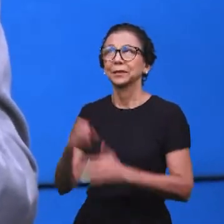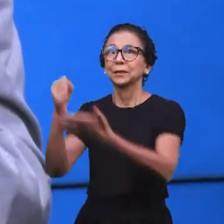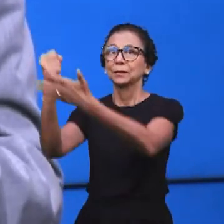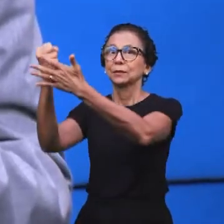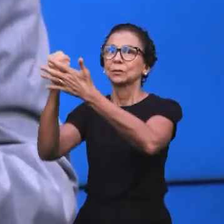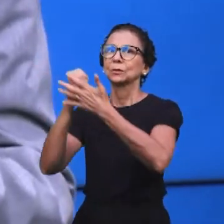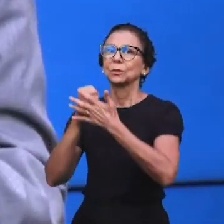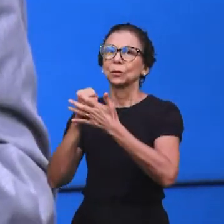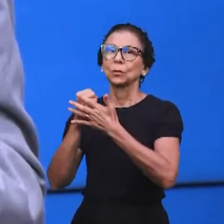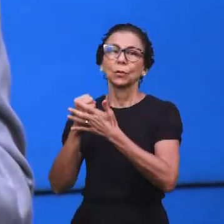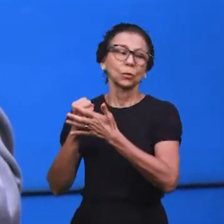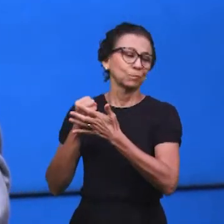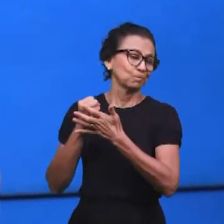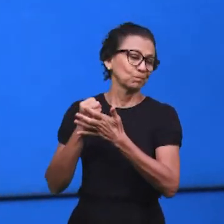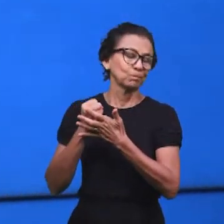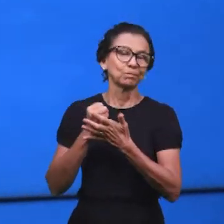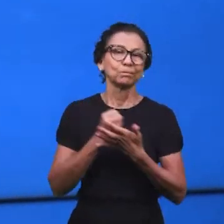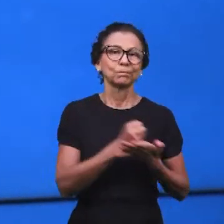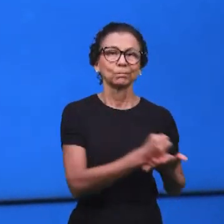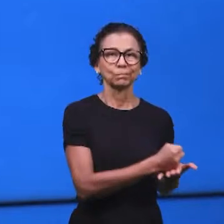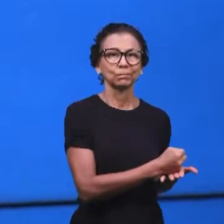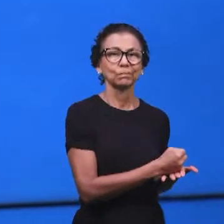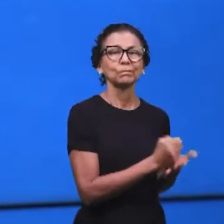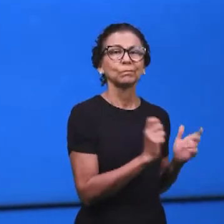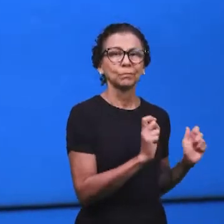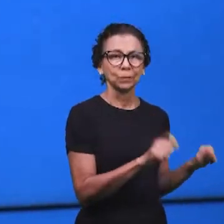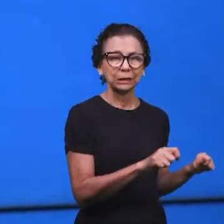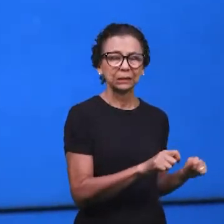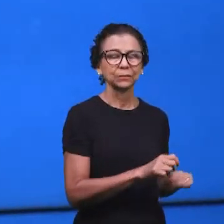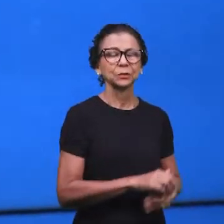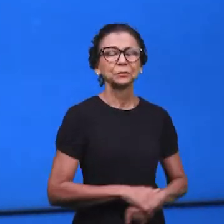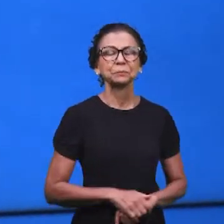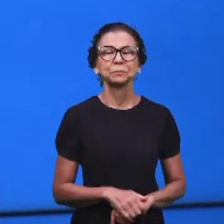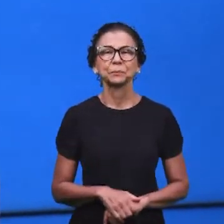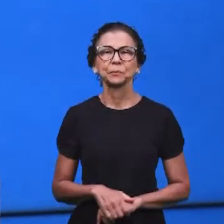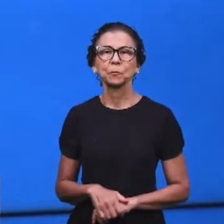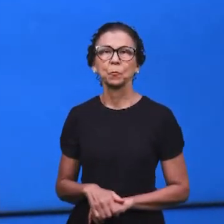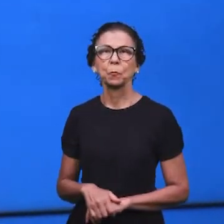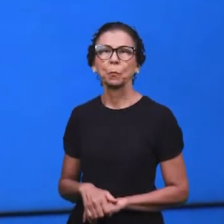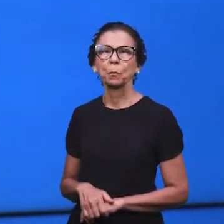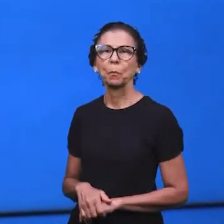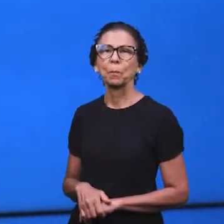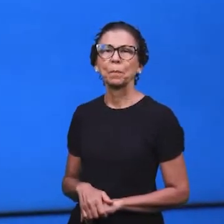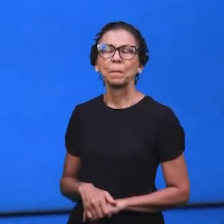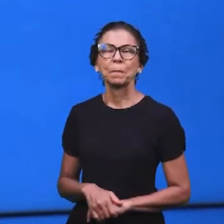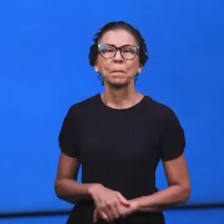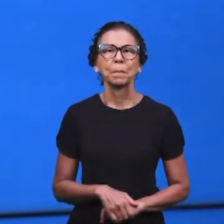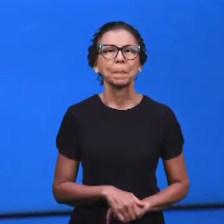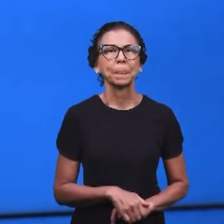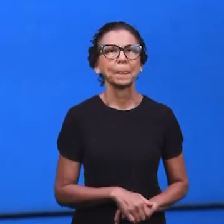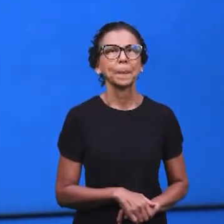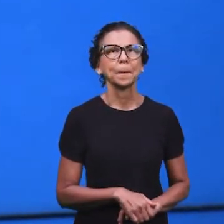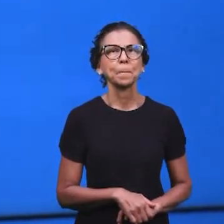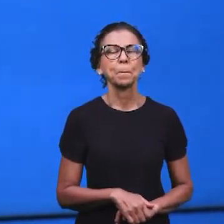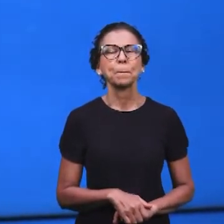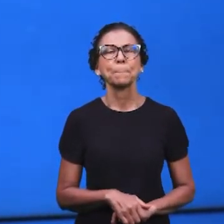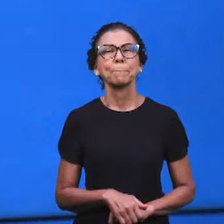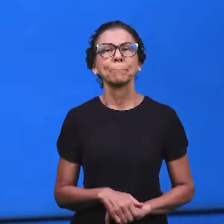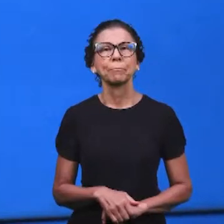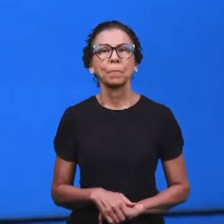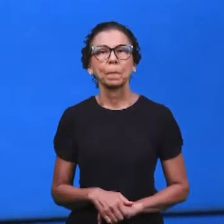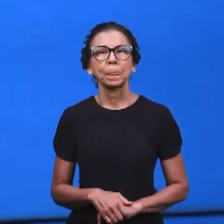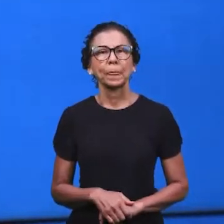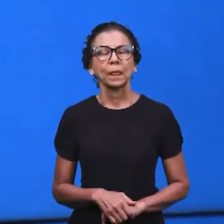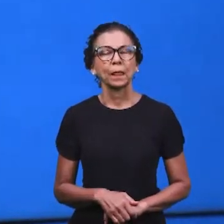socorro para o mundo. Muito bem citado pela irmã, o Salmo 121, no verso 1 é uma pergunta, o